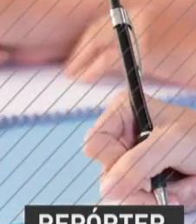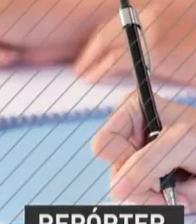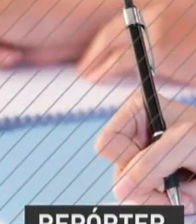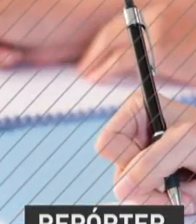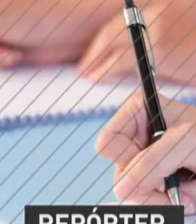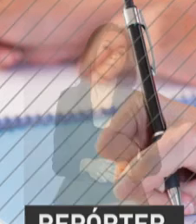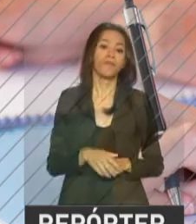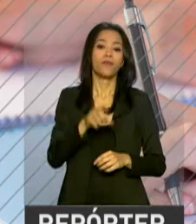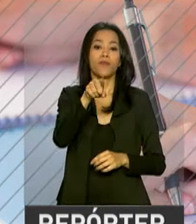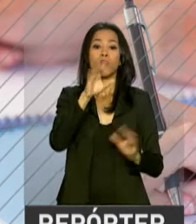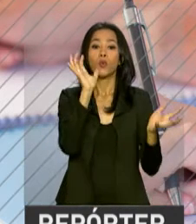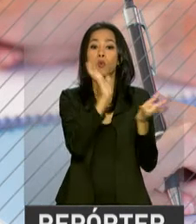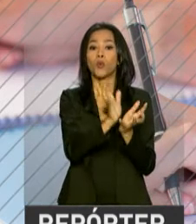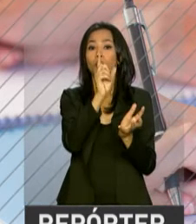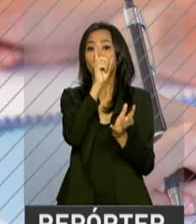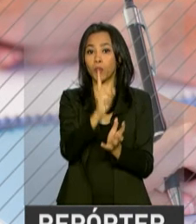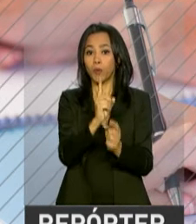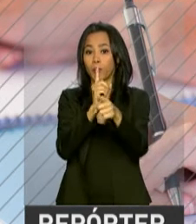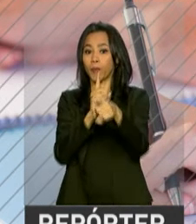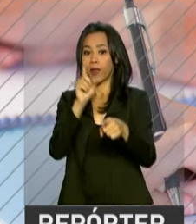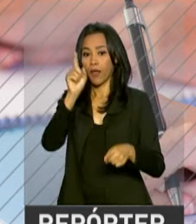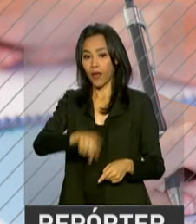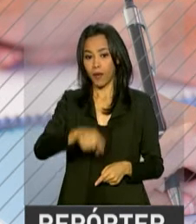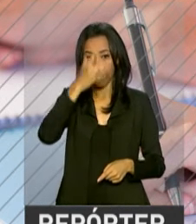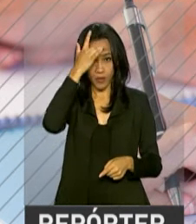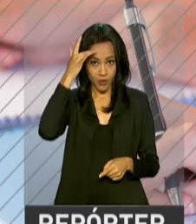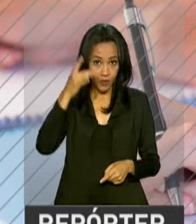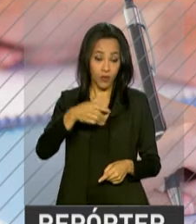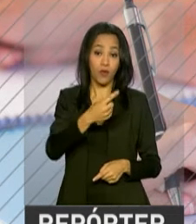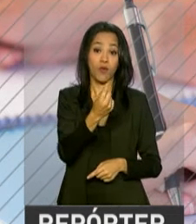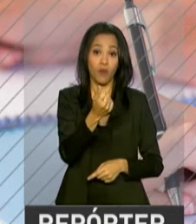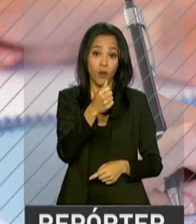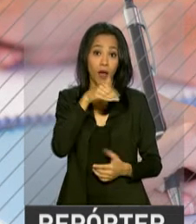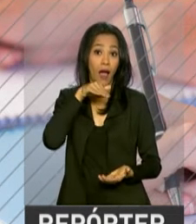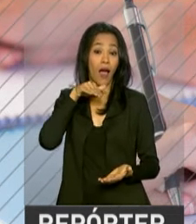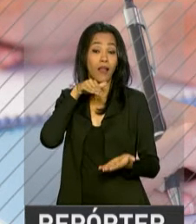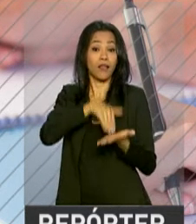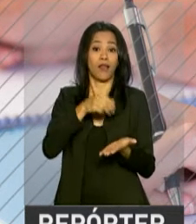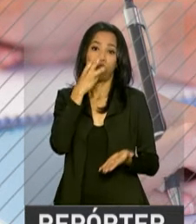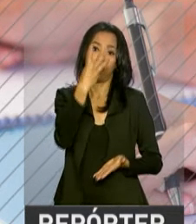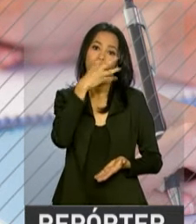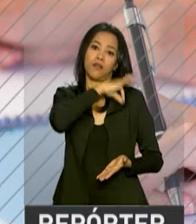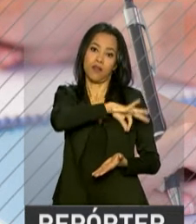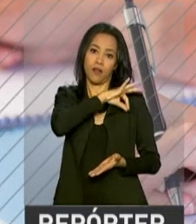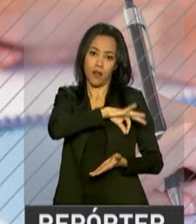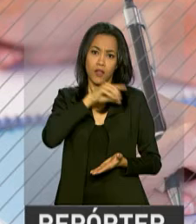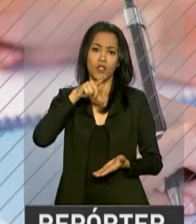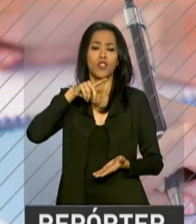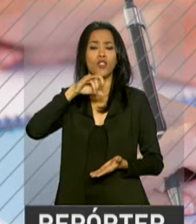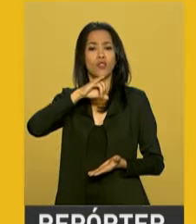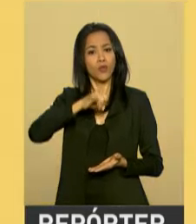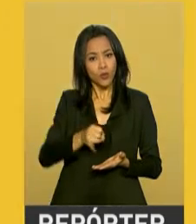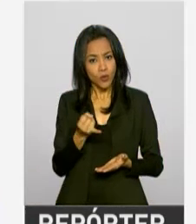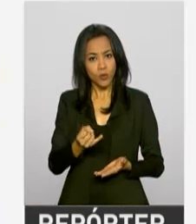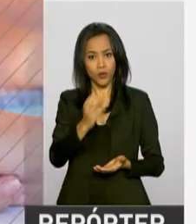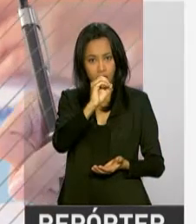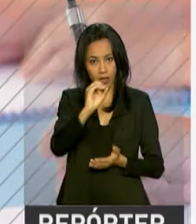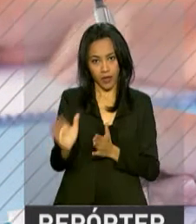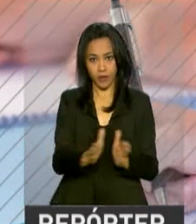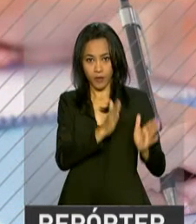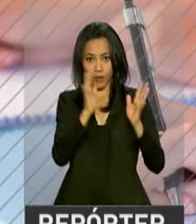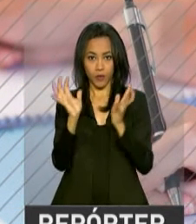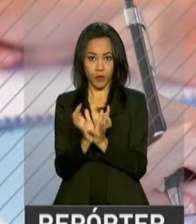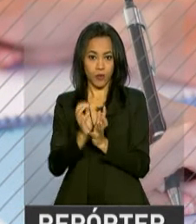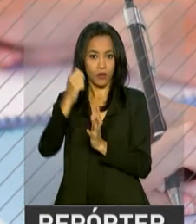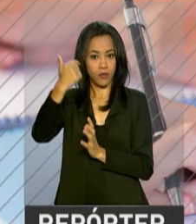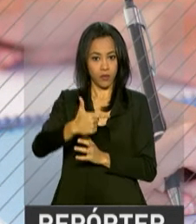modalidade 1 é destinado a pessoas com renda familiar mensal de até três salários mínimos e têm juro zero a segunda modalidade